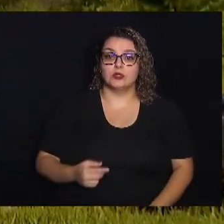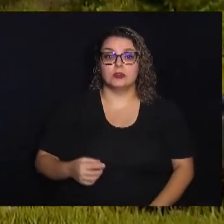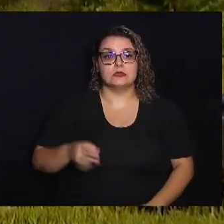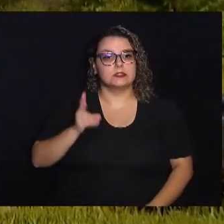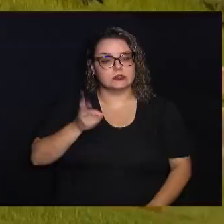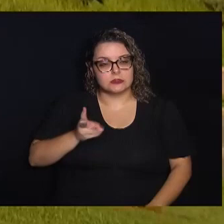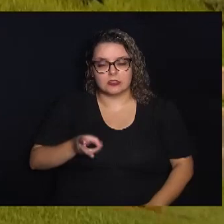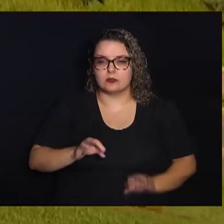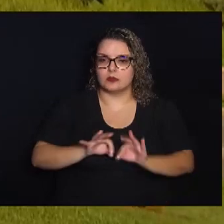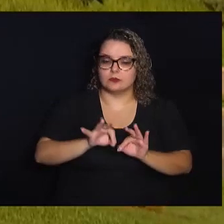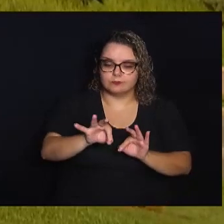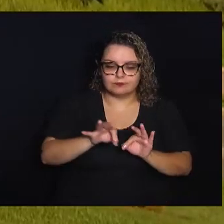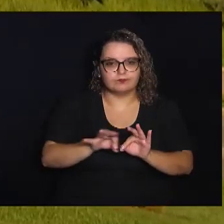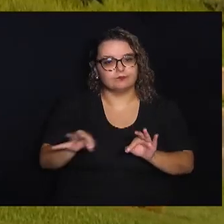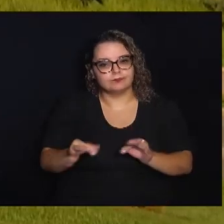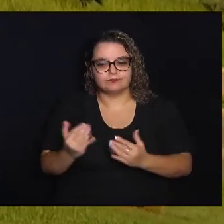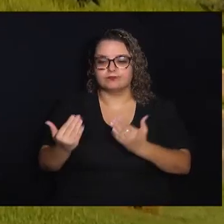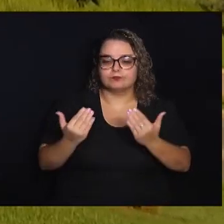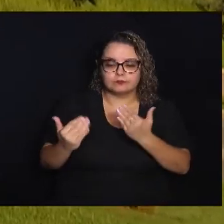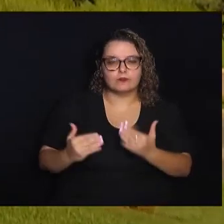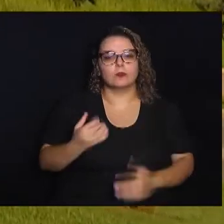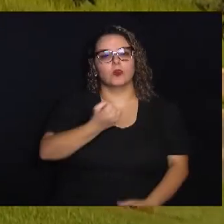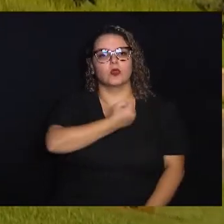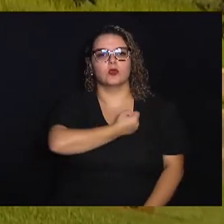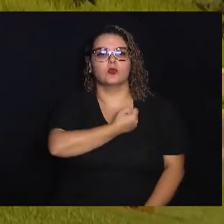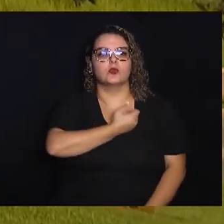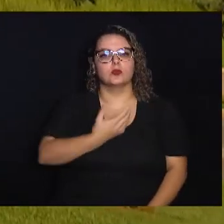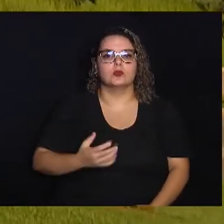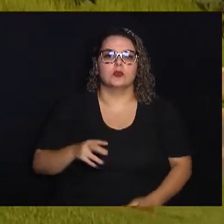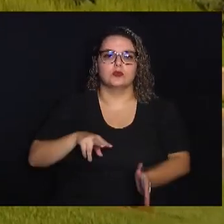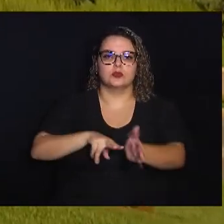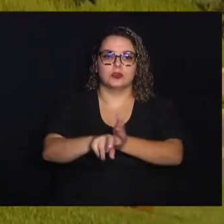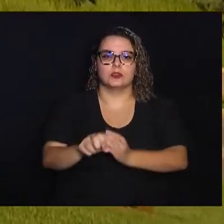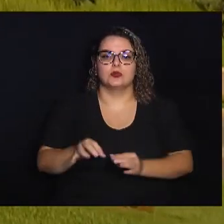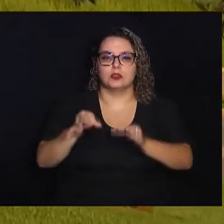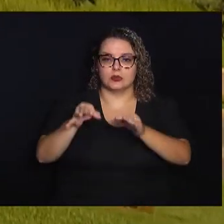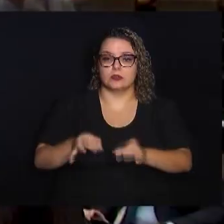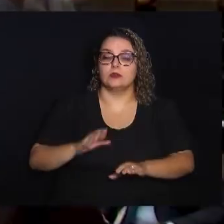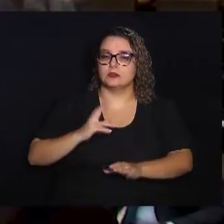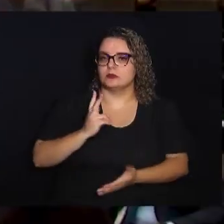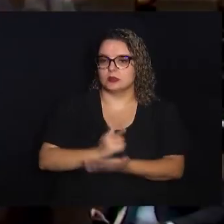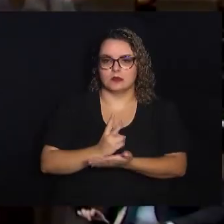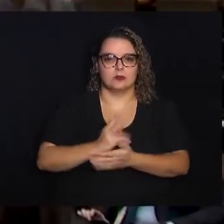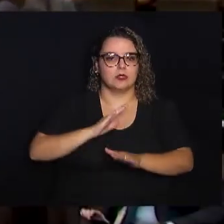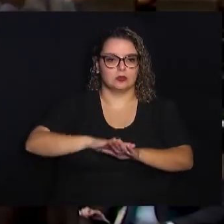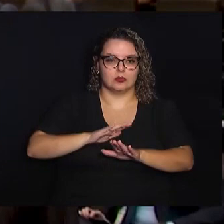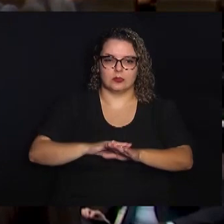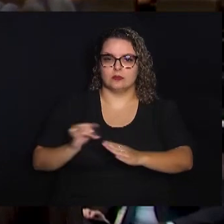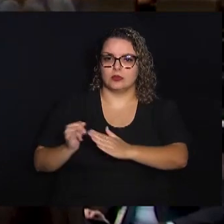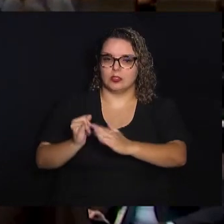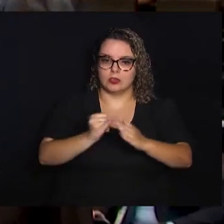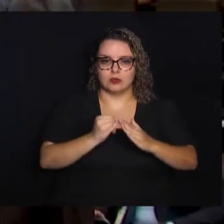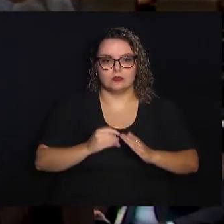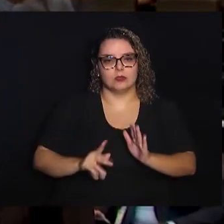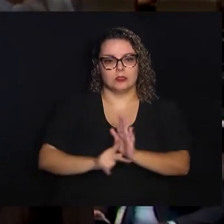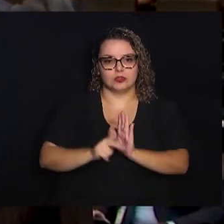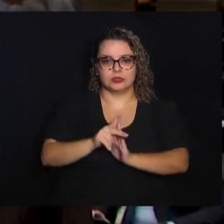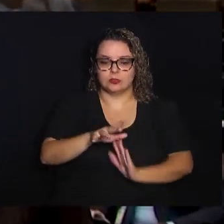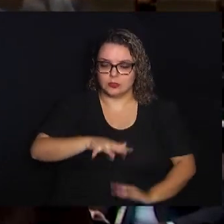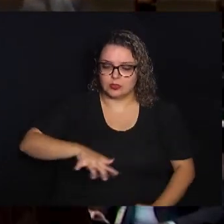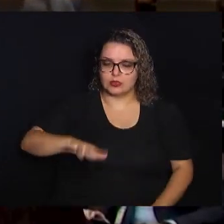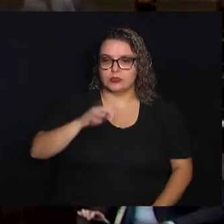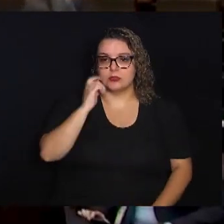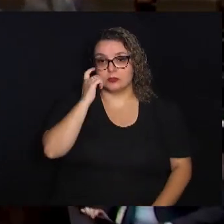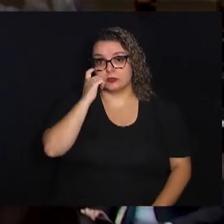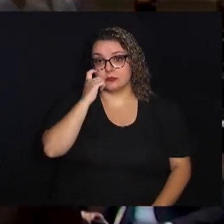medindo esses números para fazer um diagnóstico correto. Então, eu sempre atuei no mercado imobiliário, no setor de projetos, e